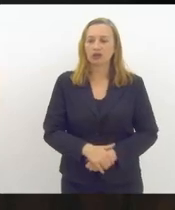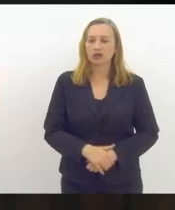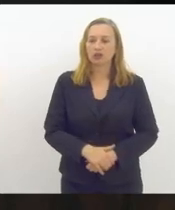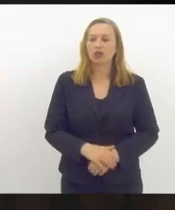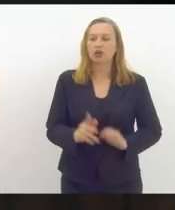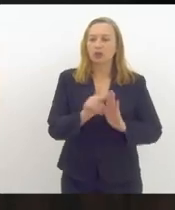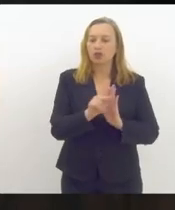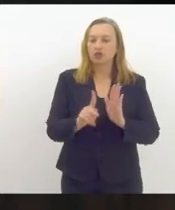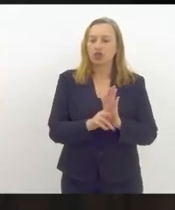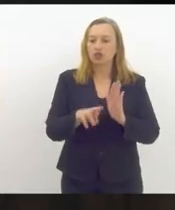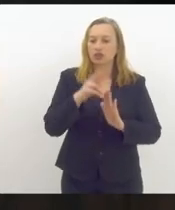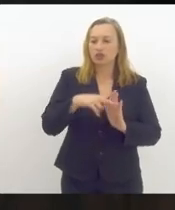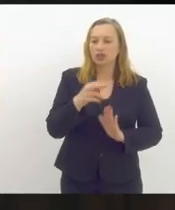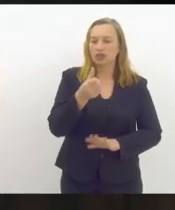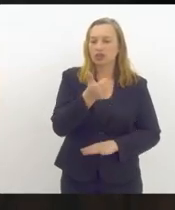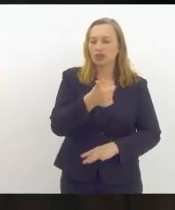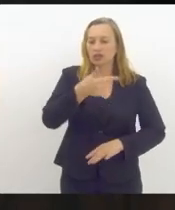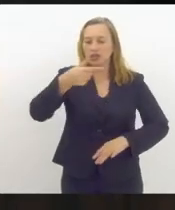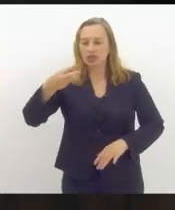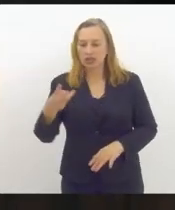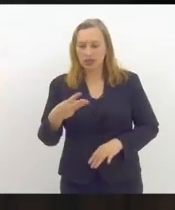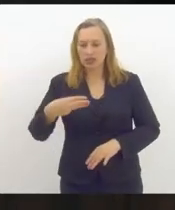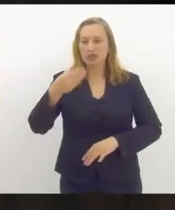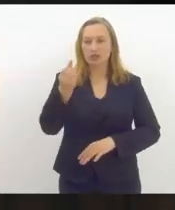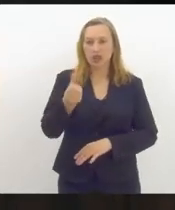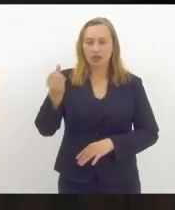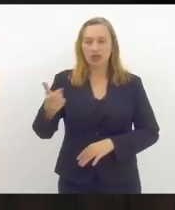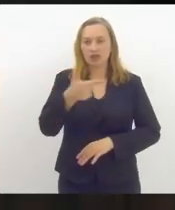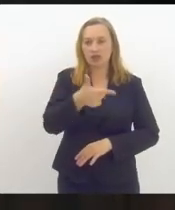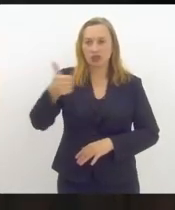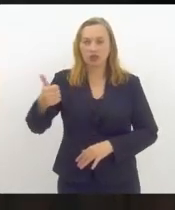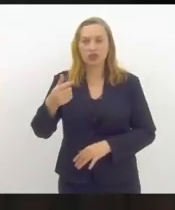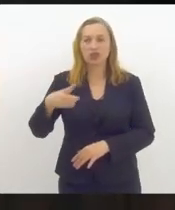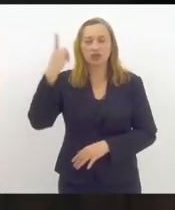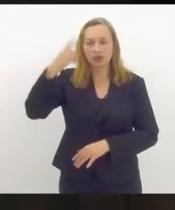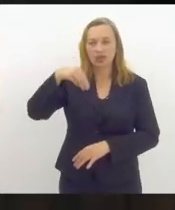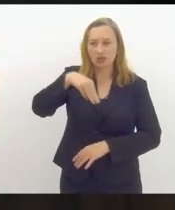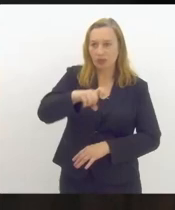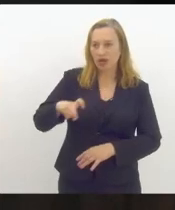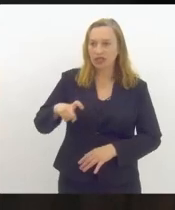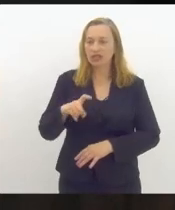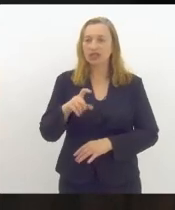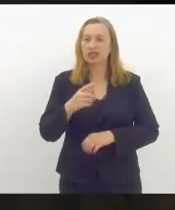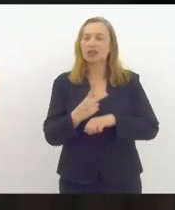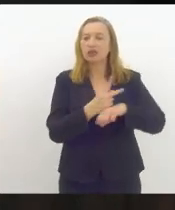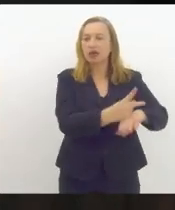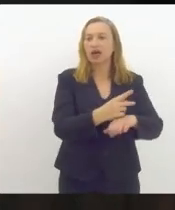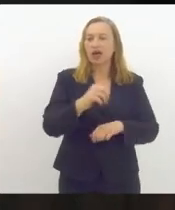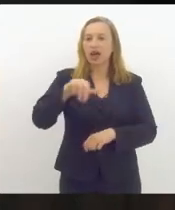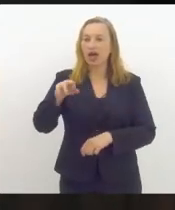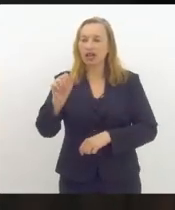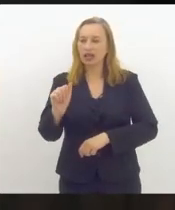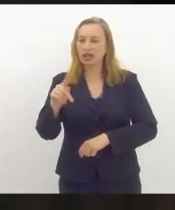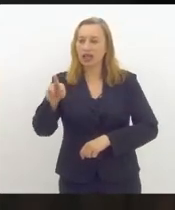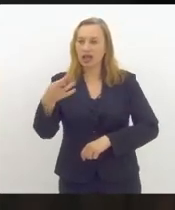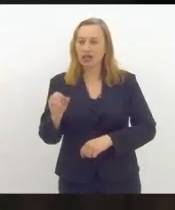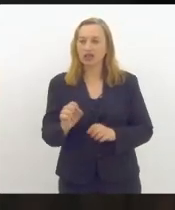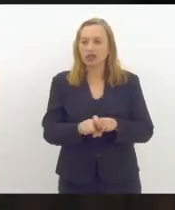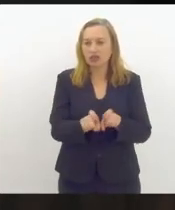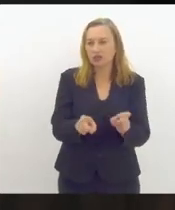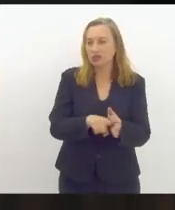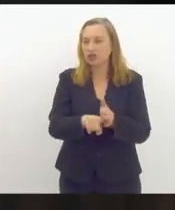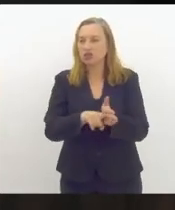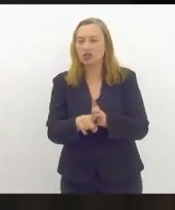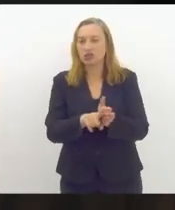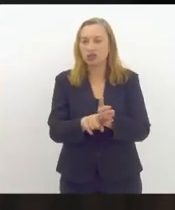hoje a solução 366 de 22 de autoria Deputado Max Lemos concede o prêmio Ana Néri da saúde a médica ginecologista e